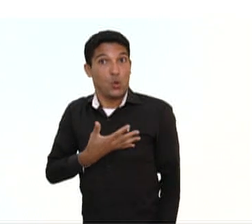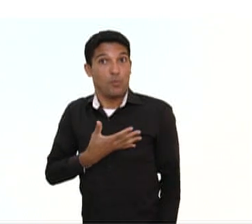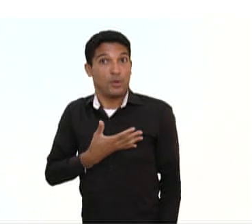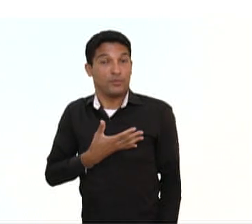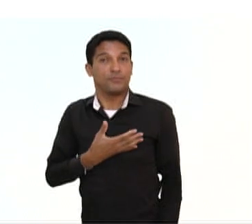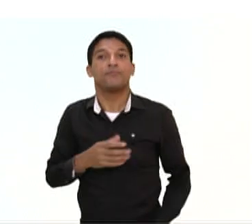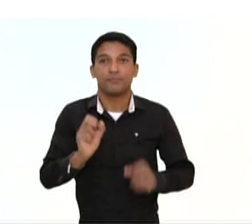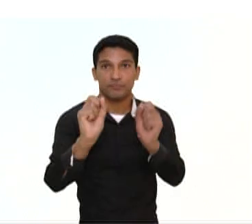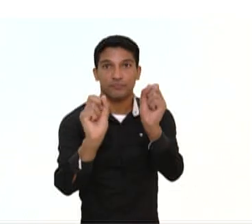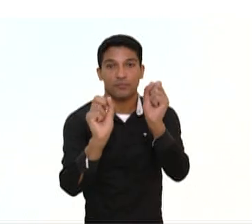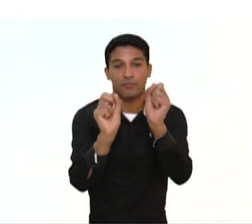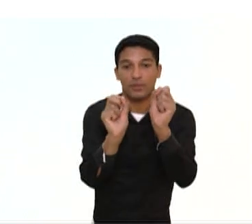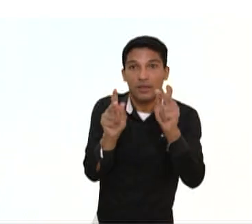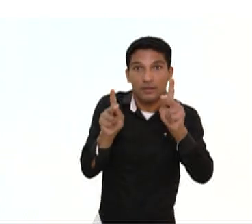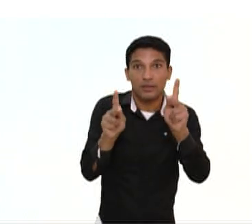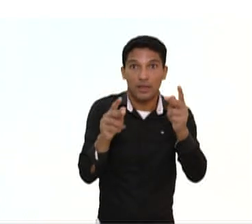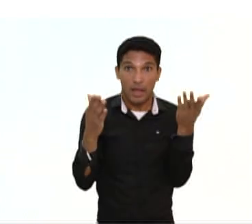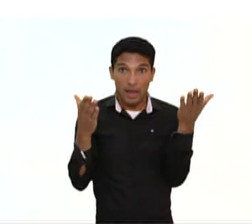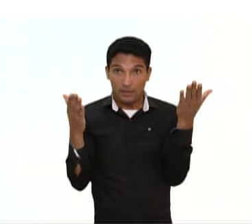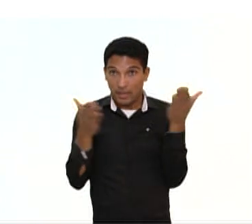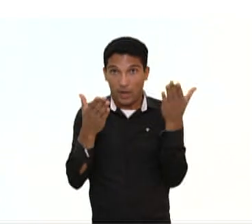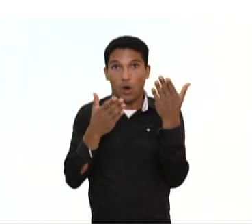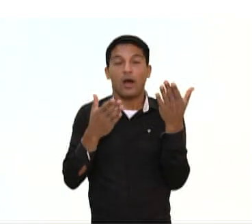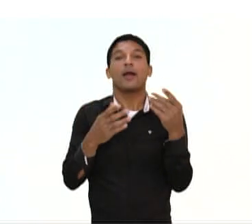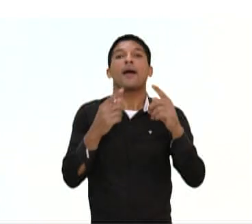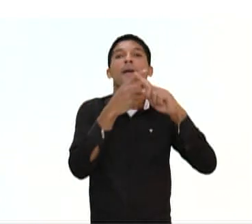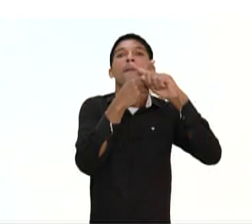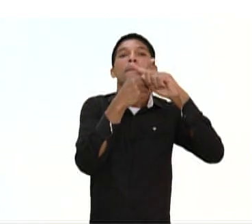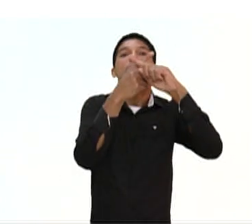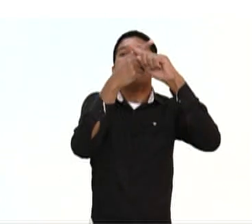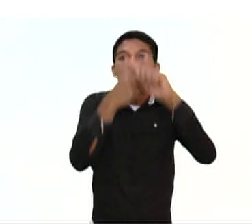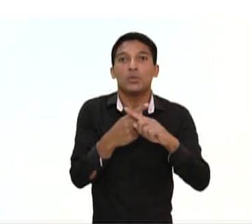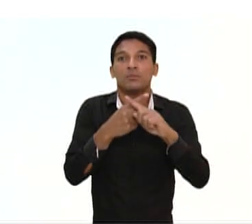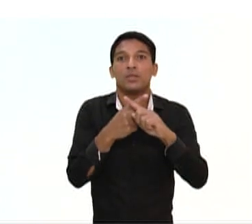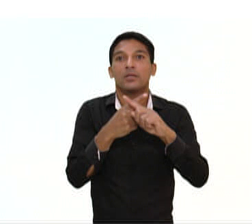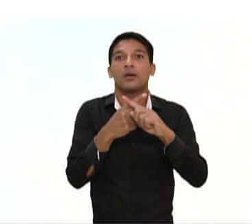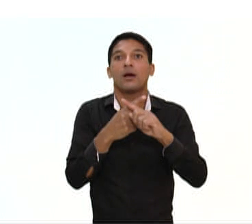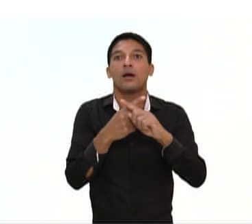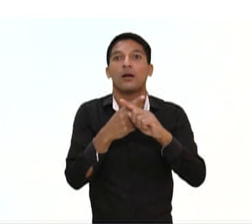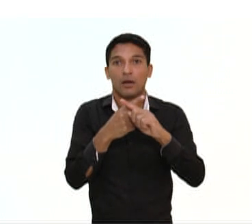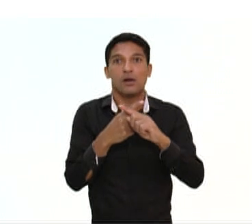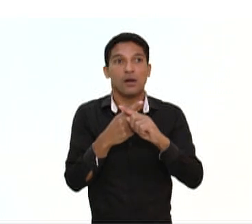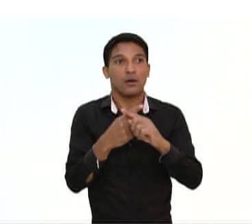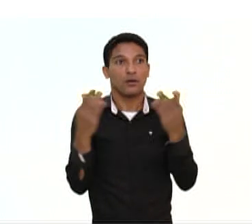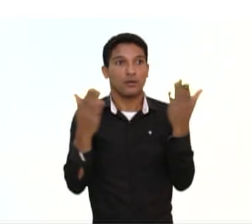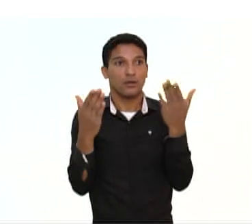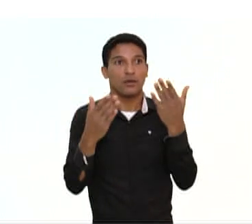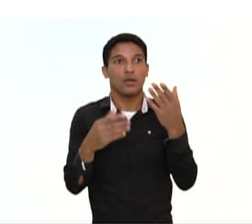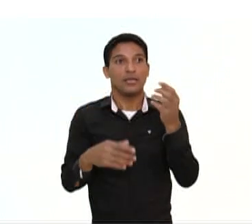princípio fundamental da contagem, a gente faz o quê? Multiplica as possibilidades. Então, vai ser